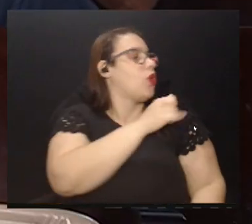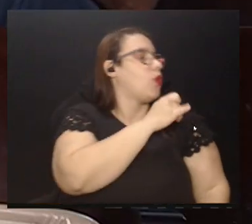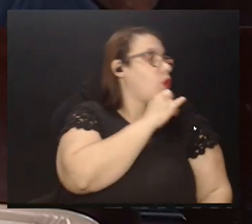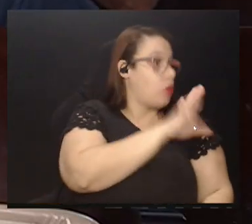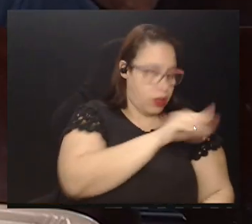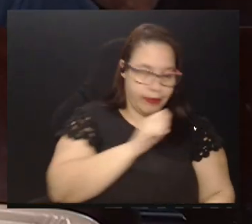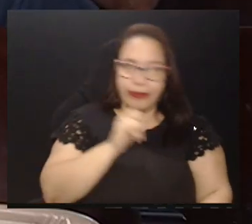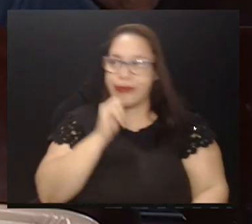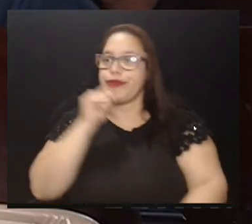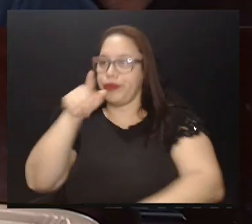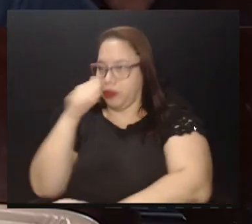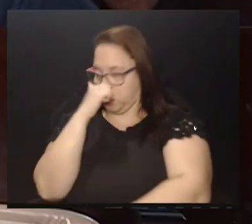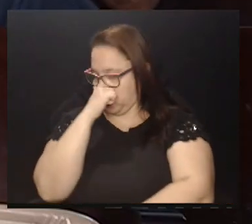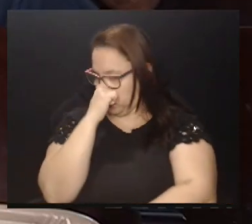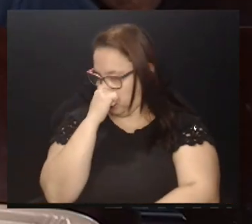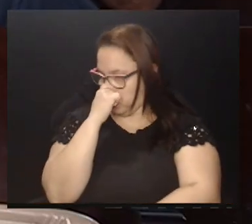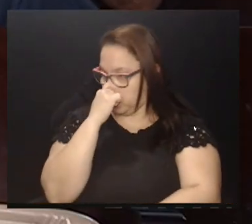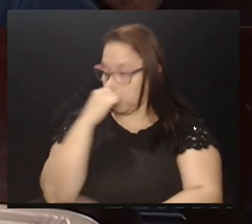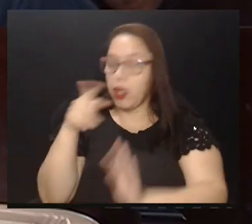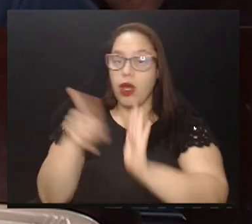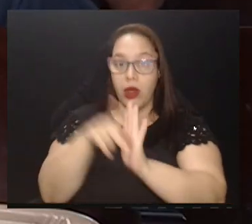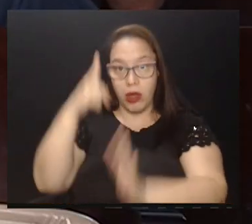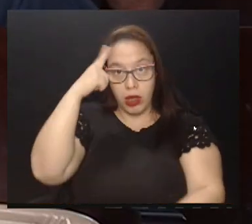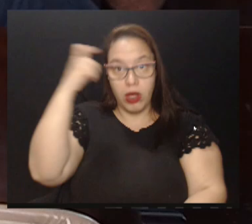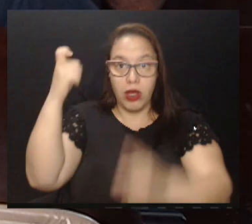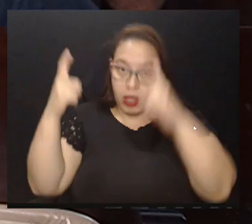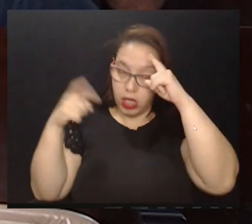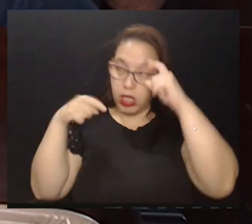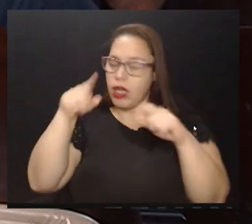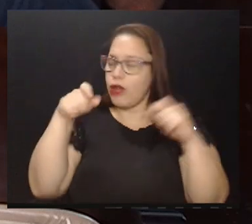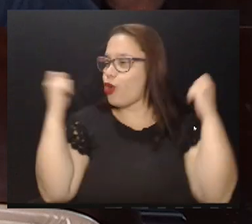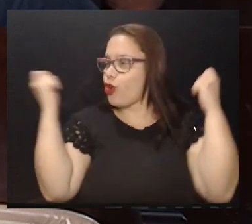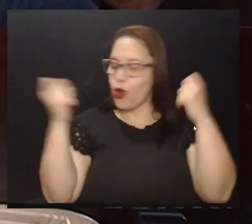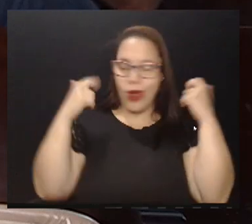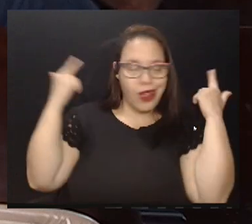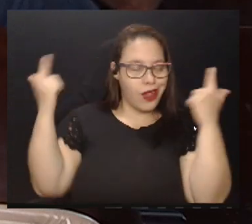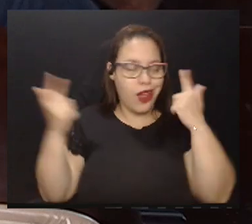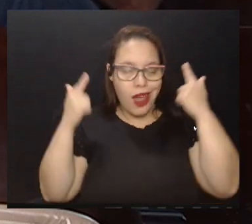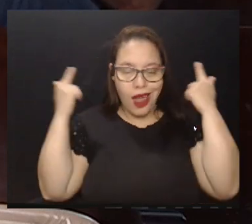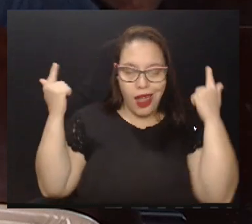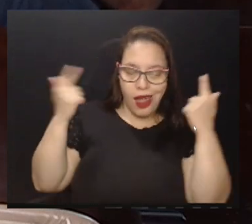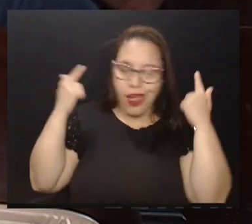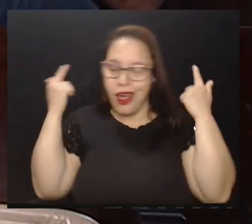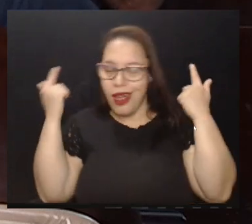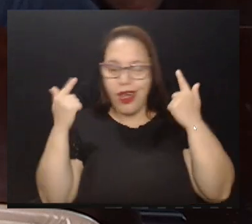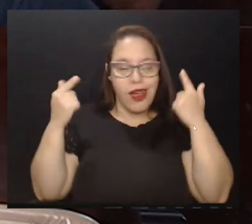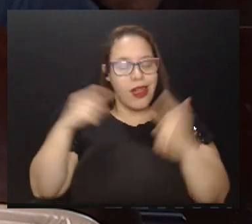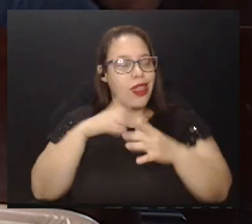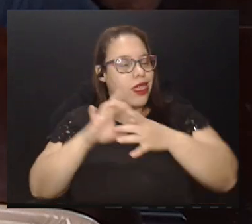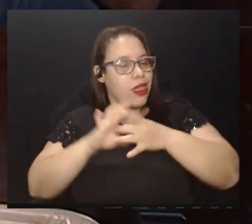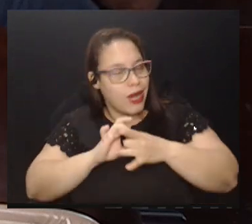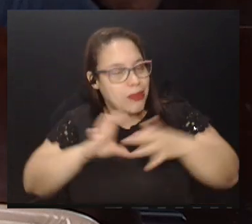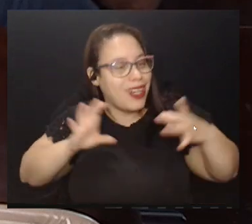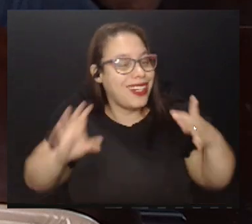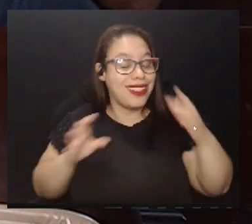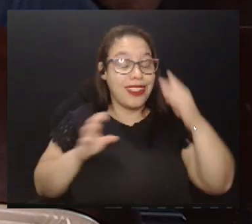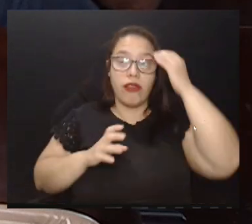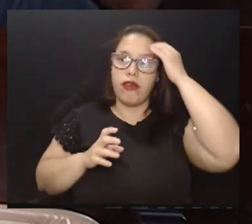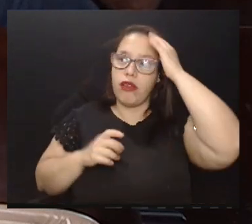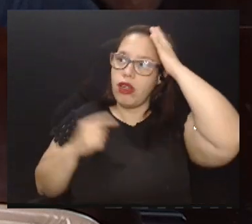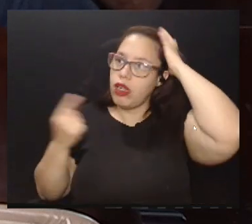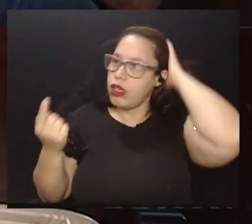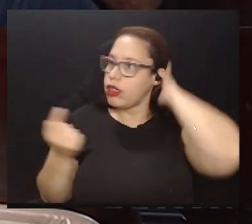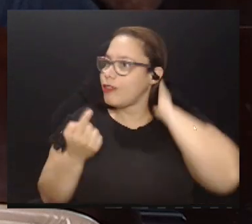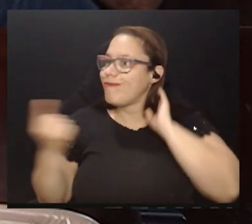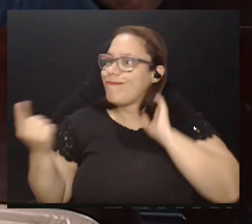a própria ideia de você ir pra balada, de você ter uma liberdade individual, né?